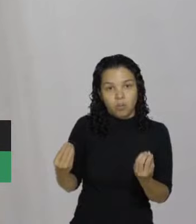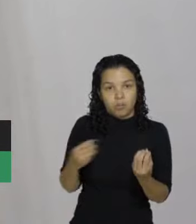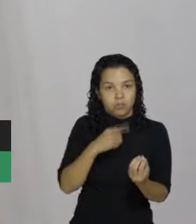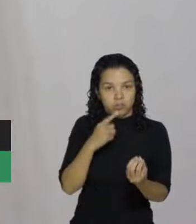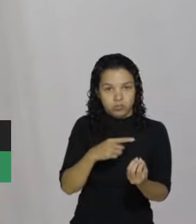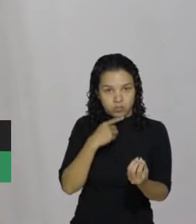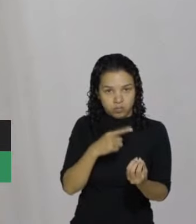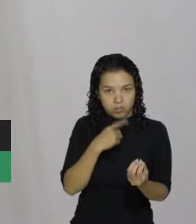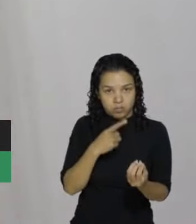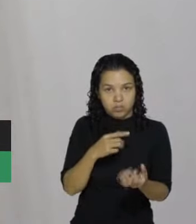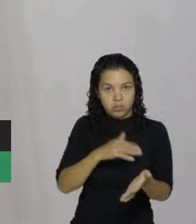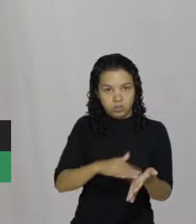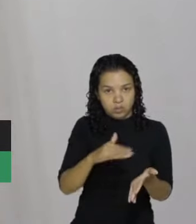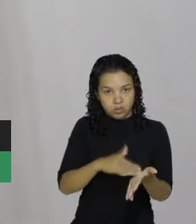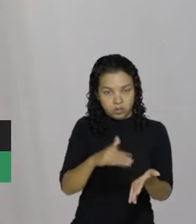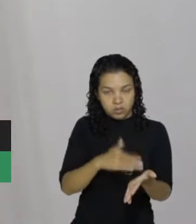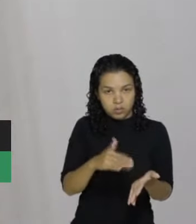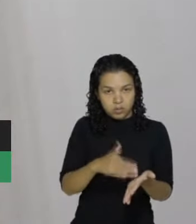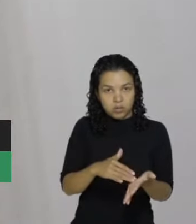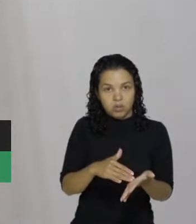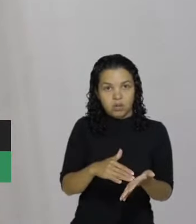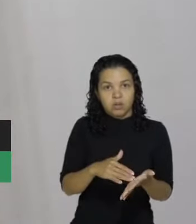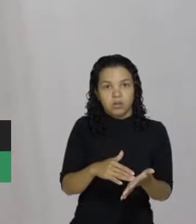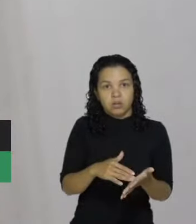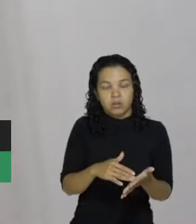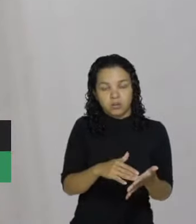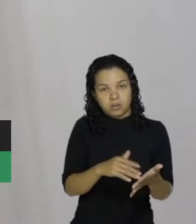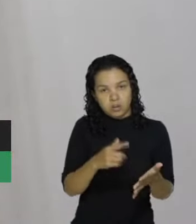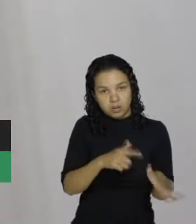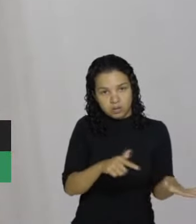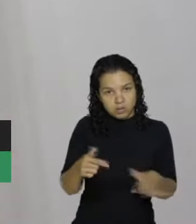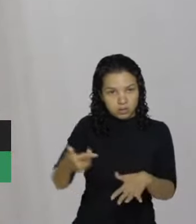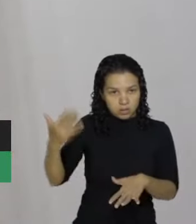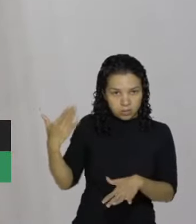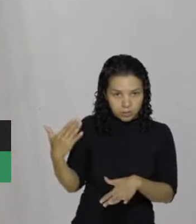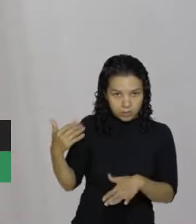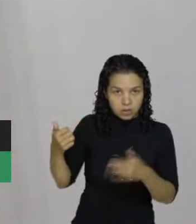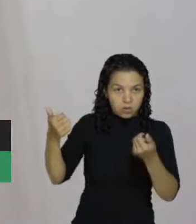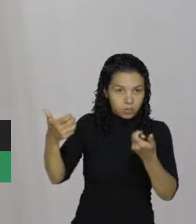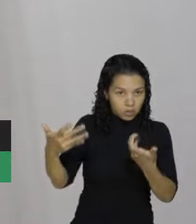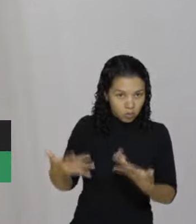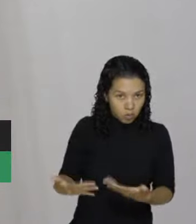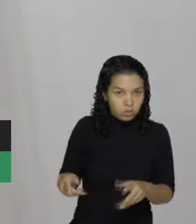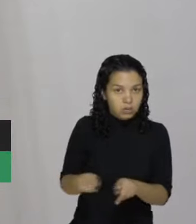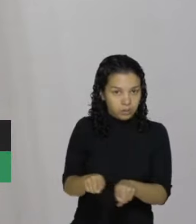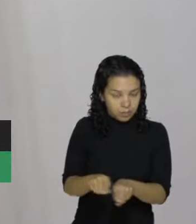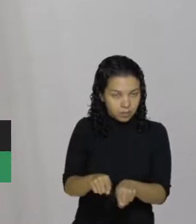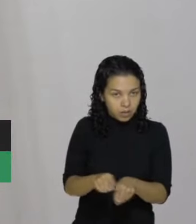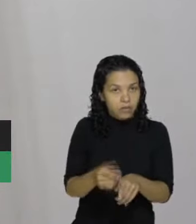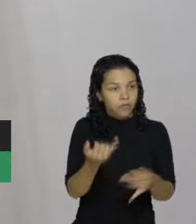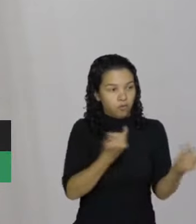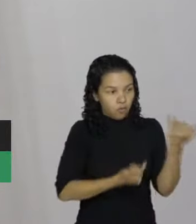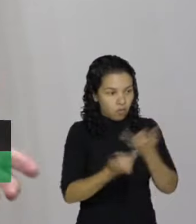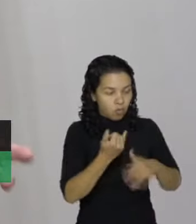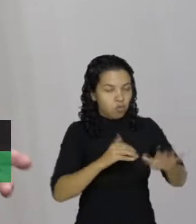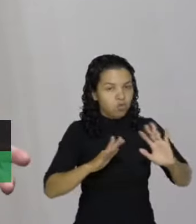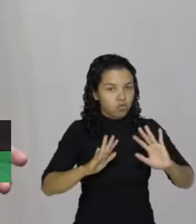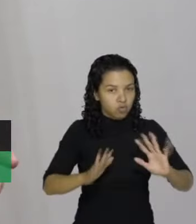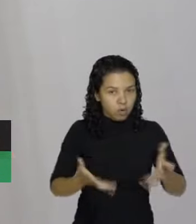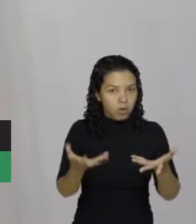Valdir Collado me relatou na semana passada de que também ficou ciente desta situação e queria